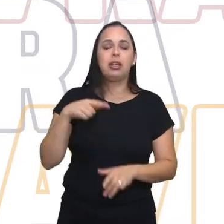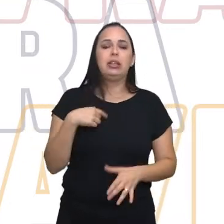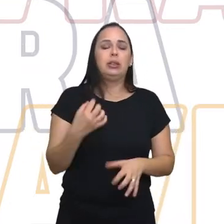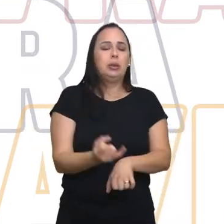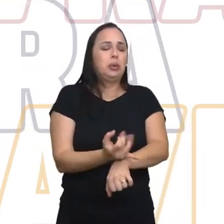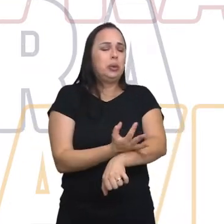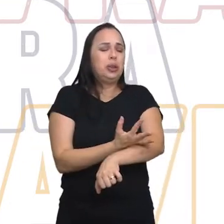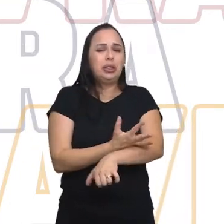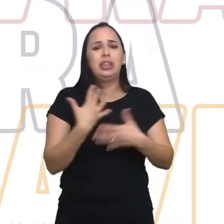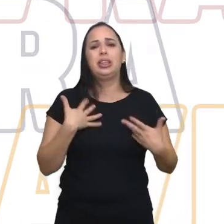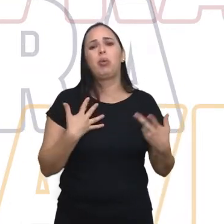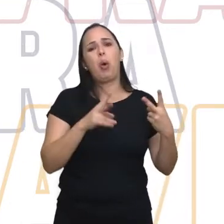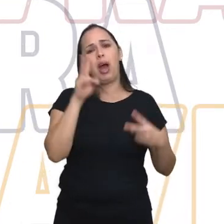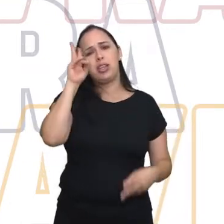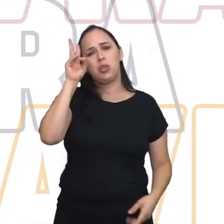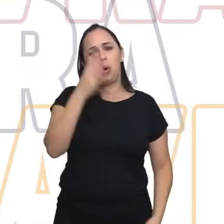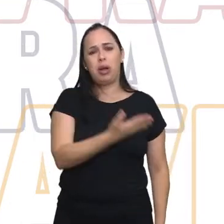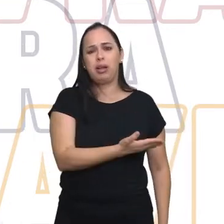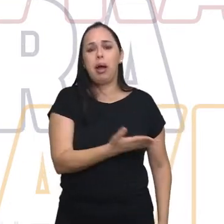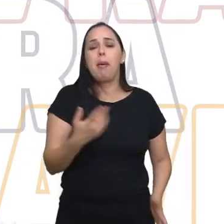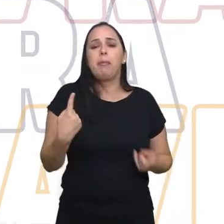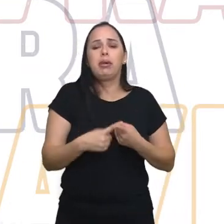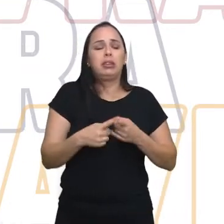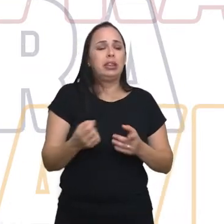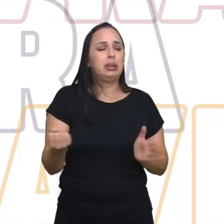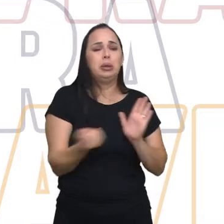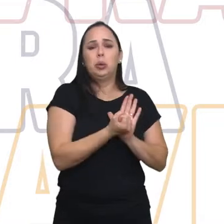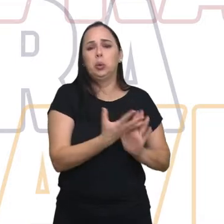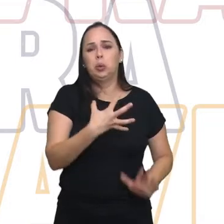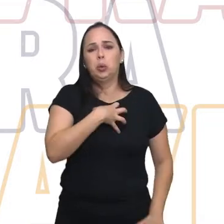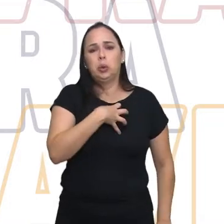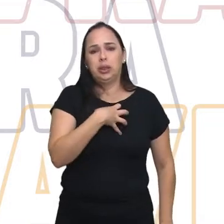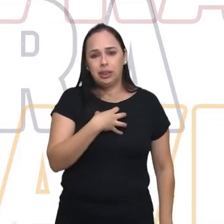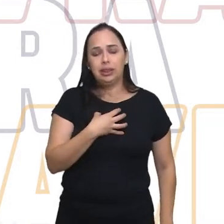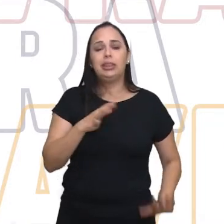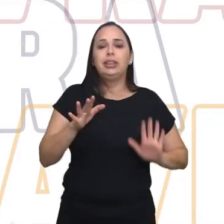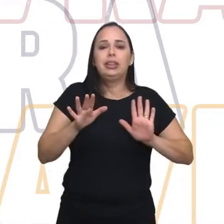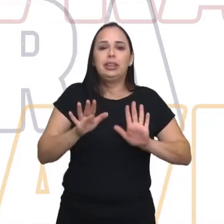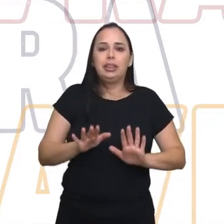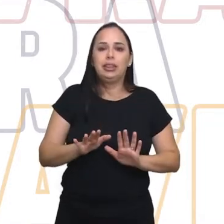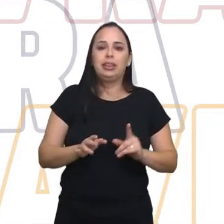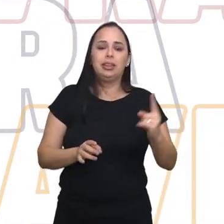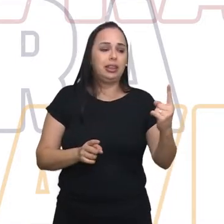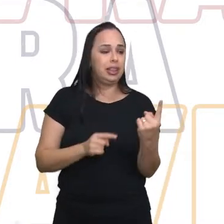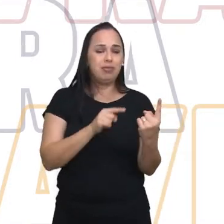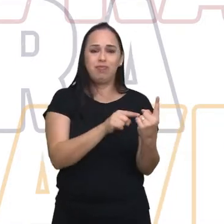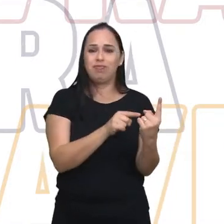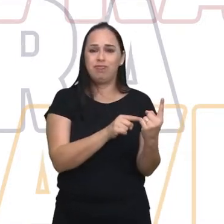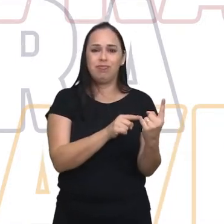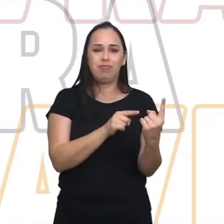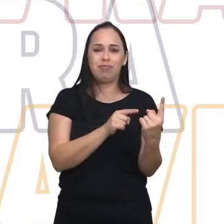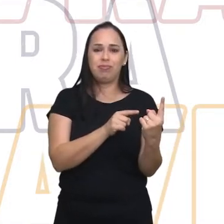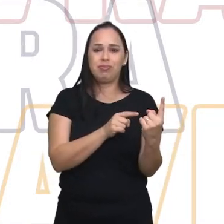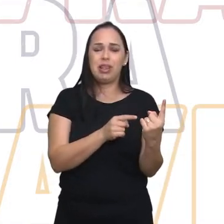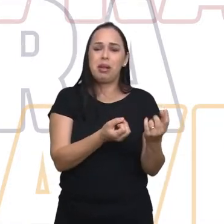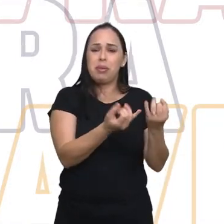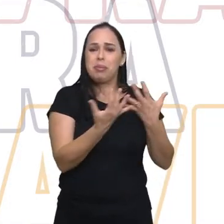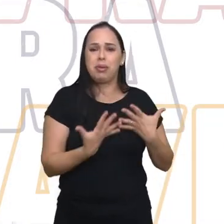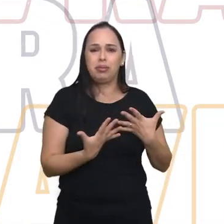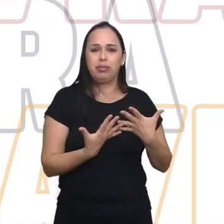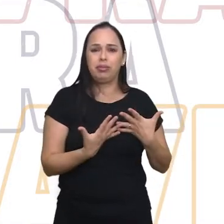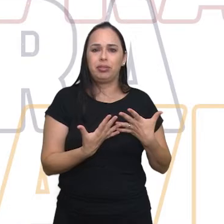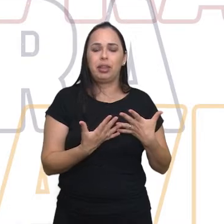Eu me emociono com essa história porque me marcou demais. E ele não tinha, ele falou assim